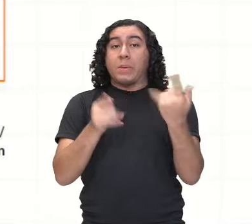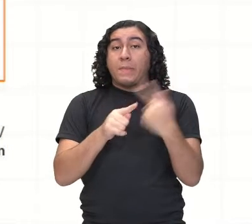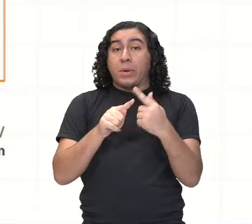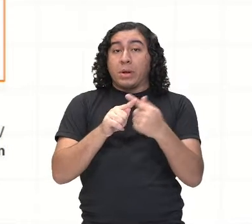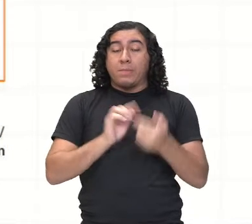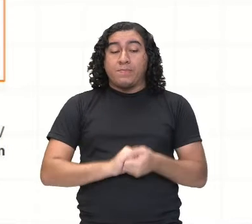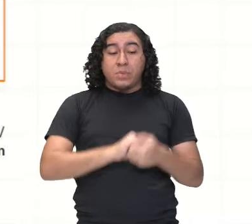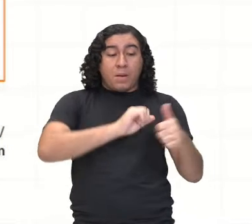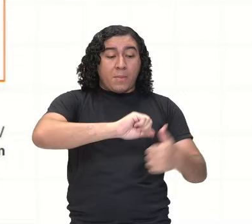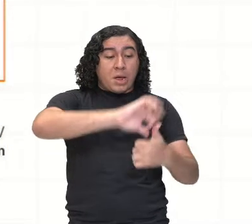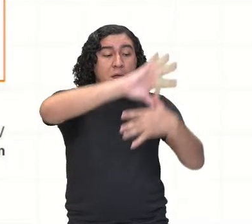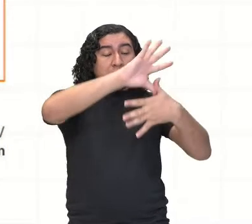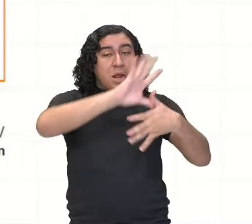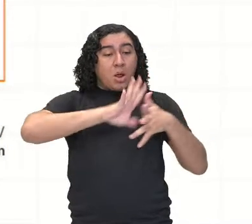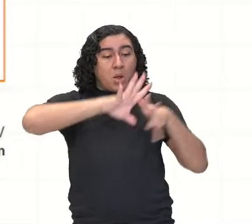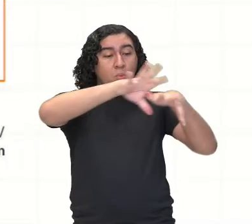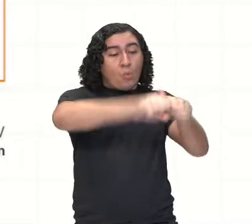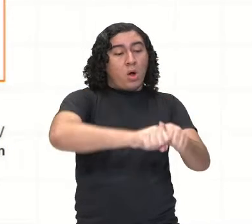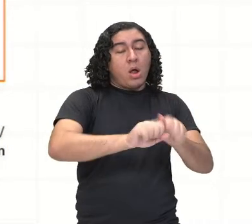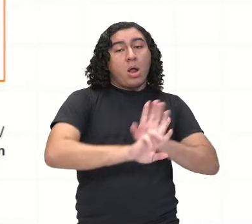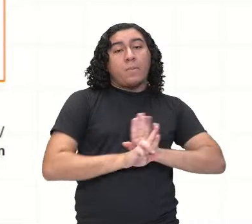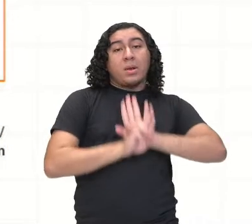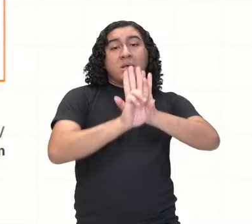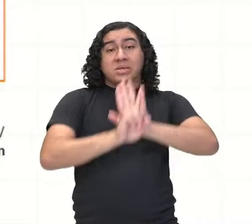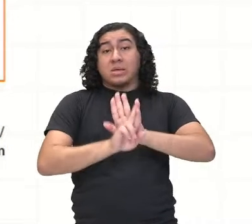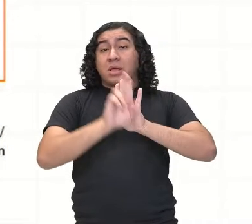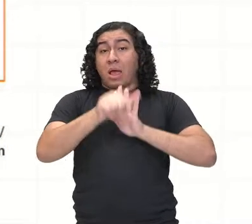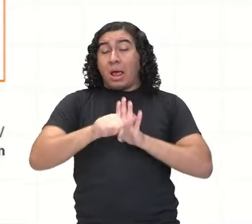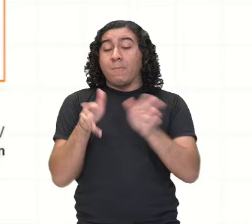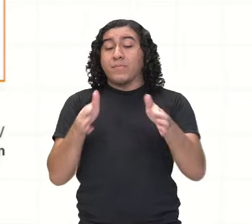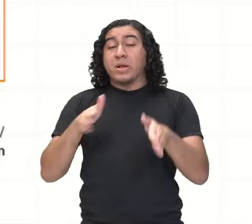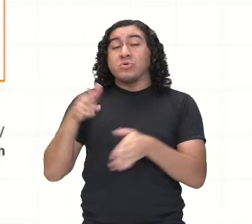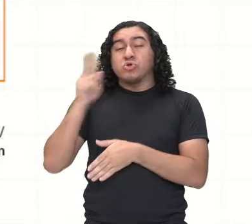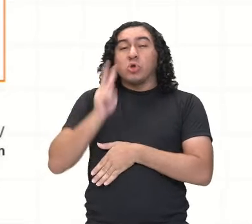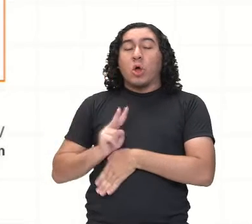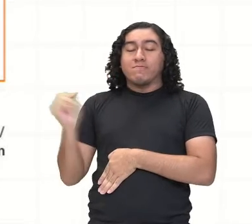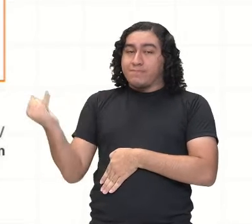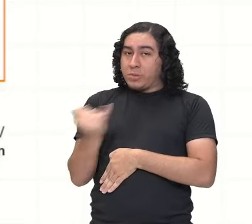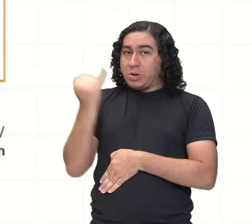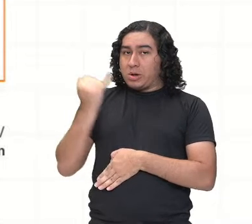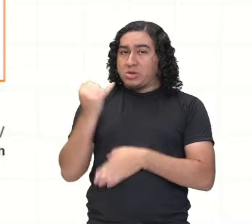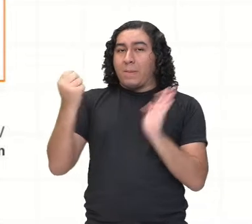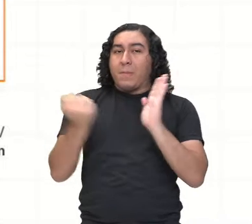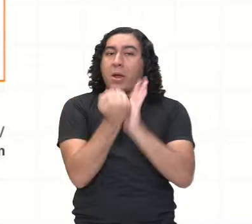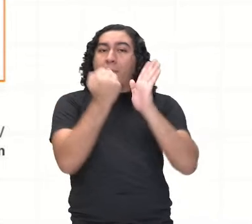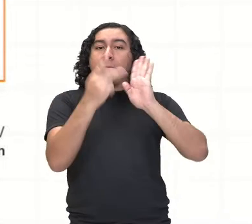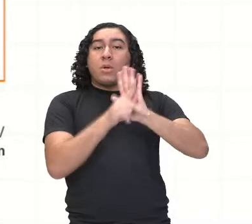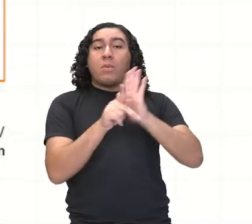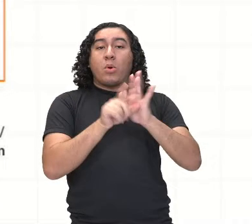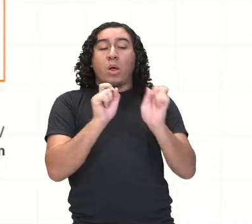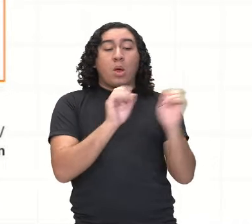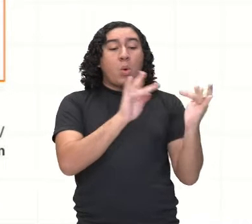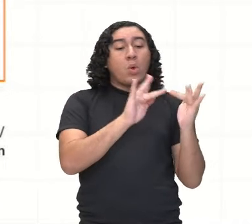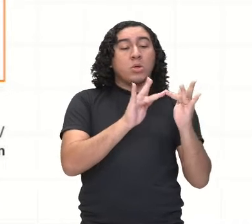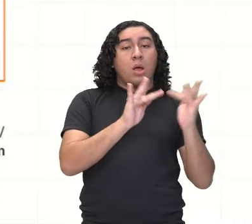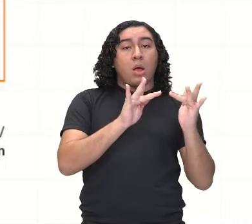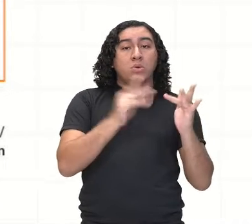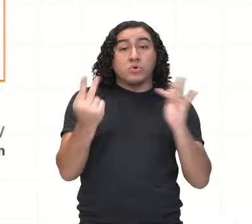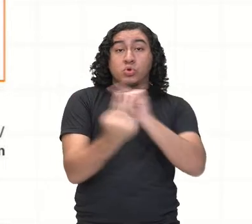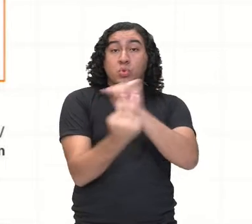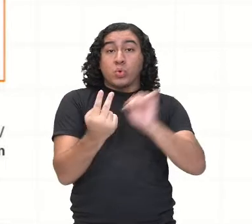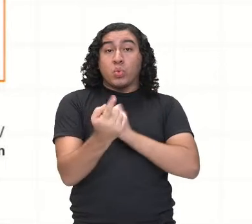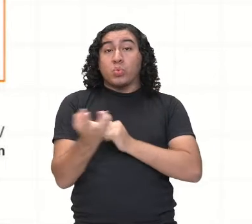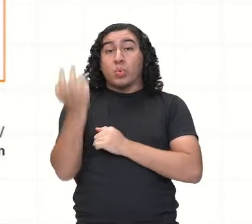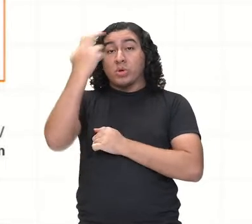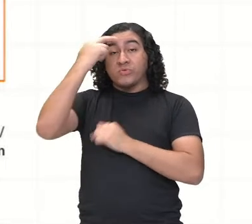ela representa um dos episódios mais significativos na história, marcando o encontro de dois mundos distintos. E